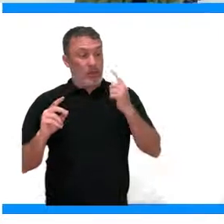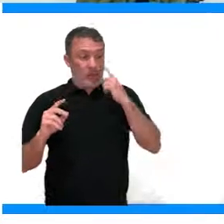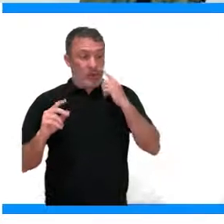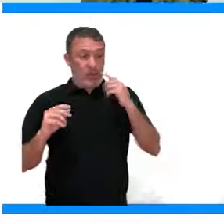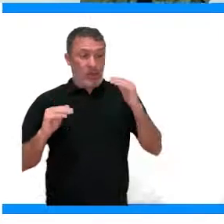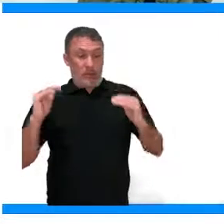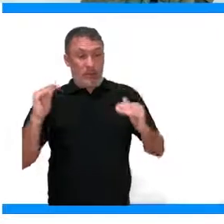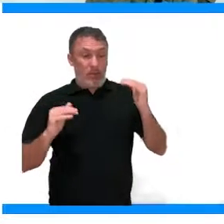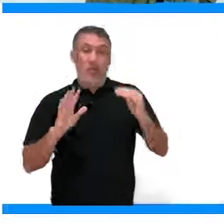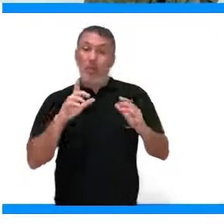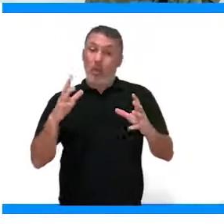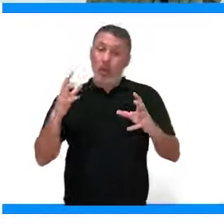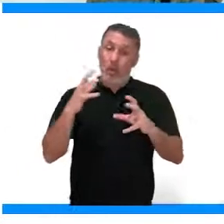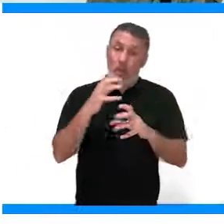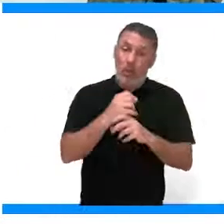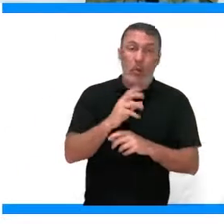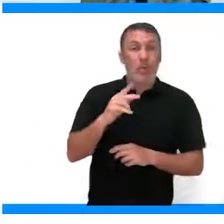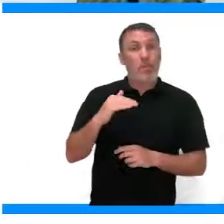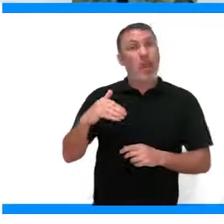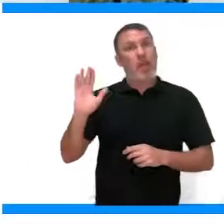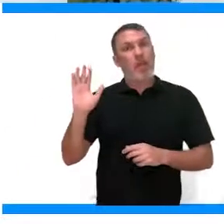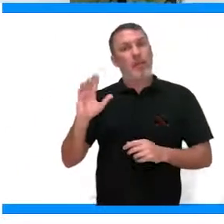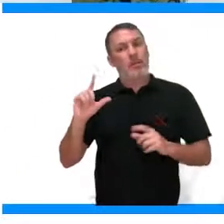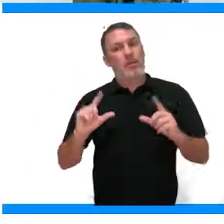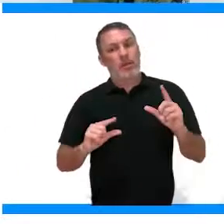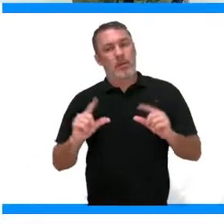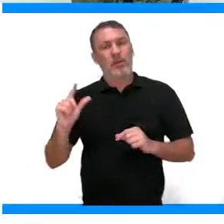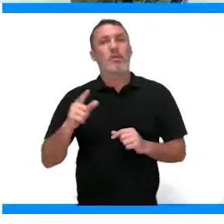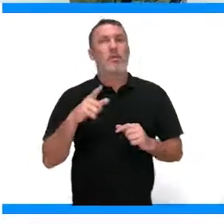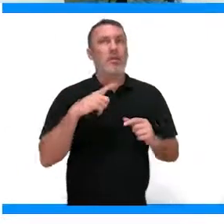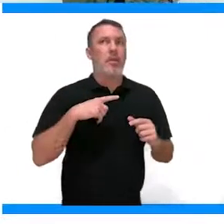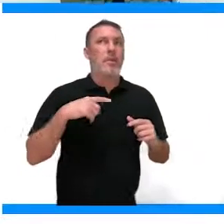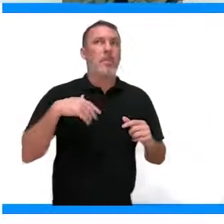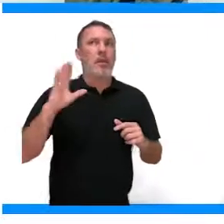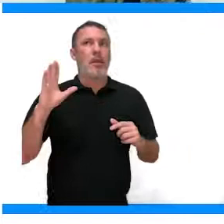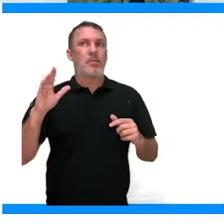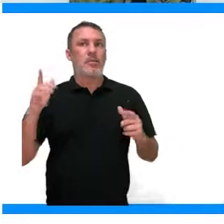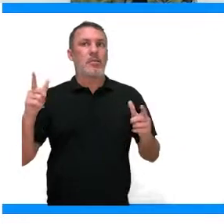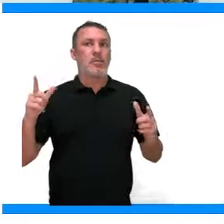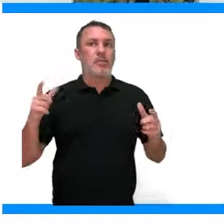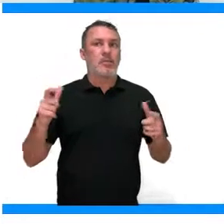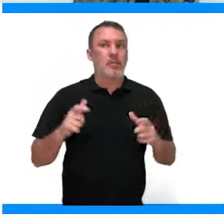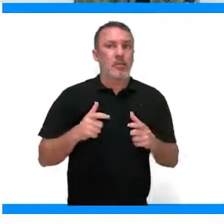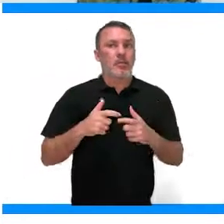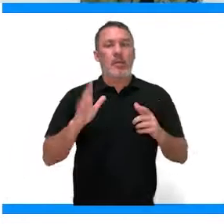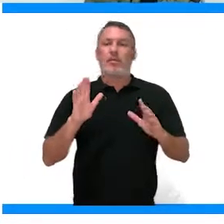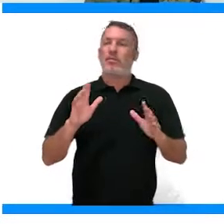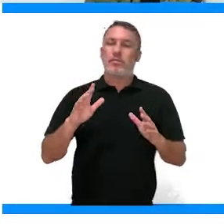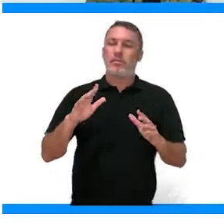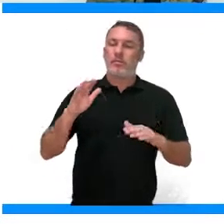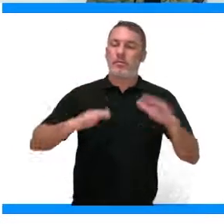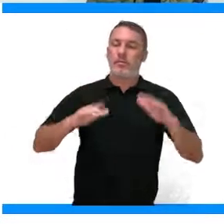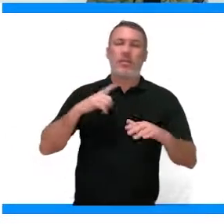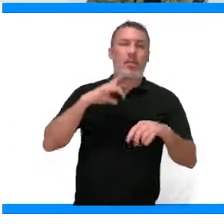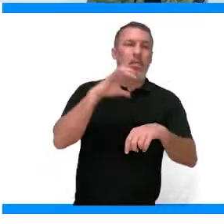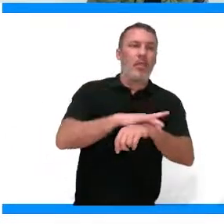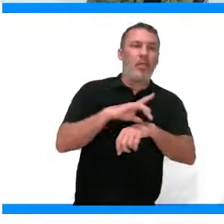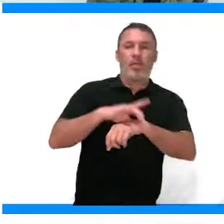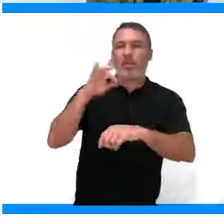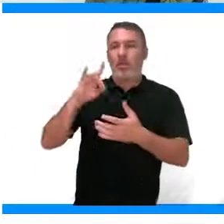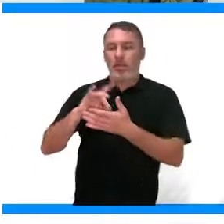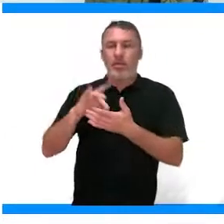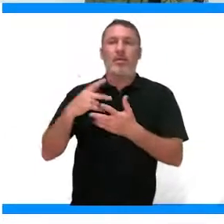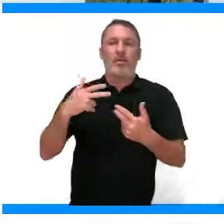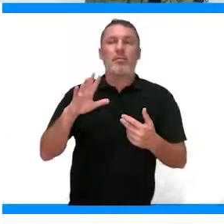cálculo, que pode não ser maior. Você teria um percentual maior se fosse 15 e o mesmo número de casas lá de cima do